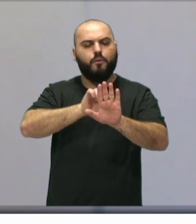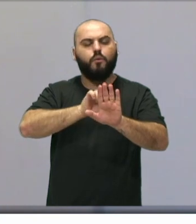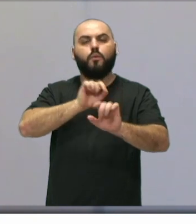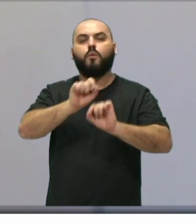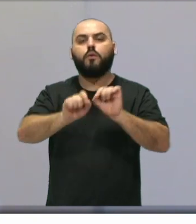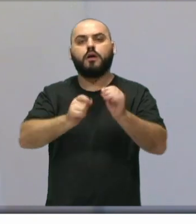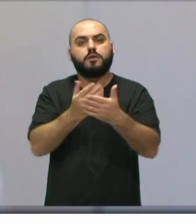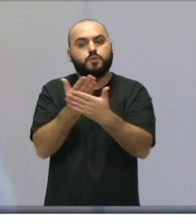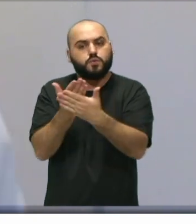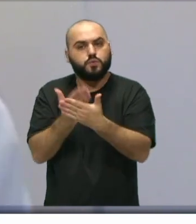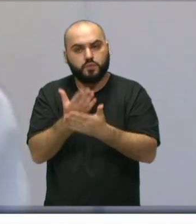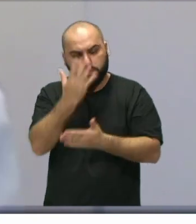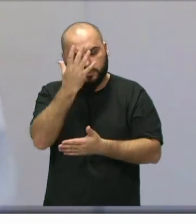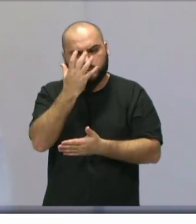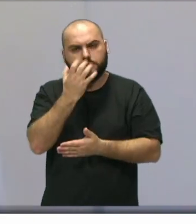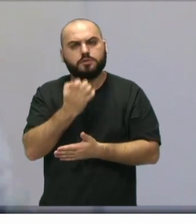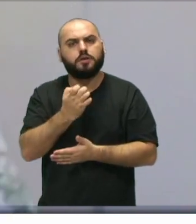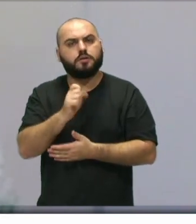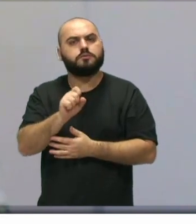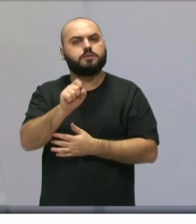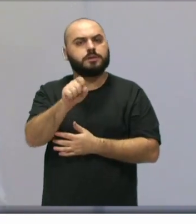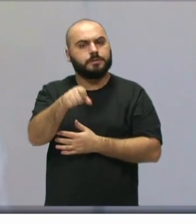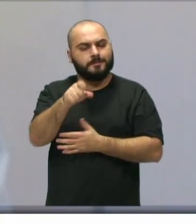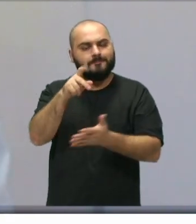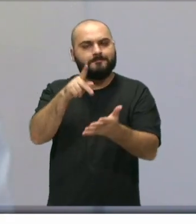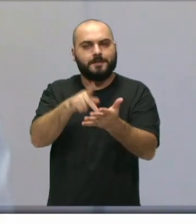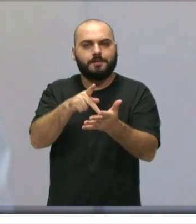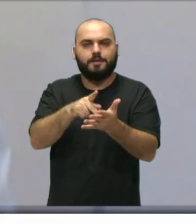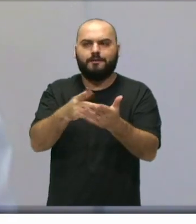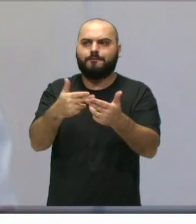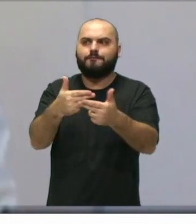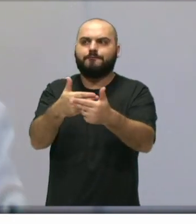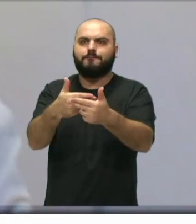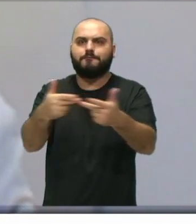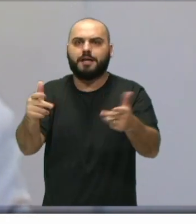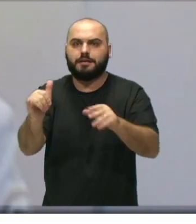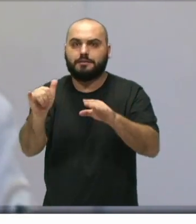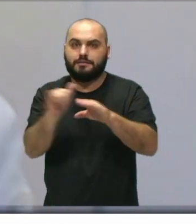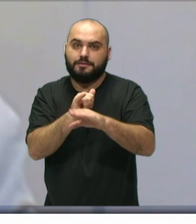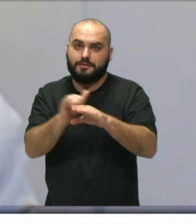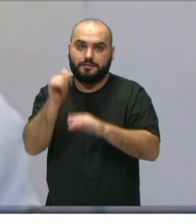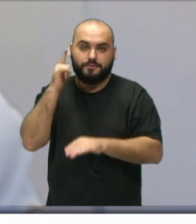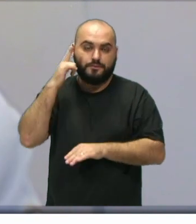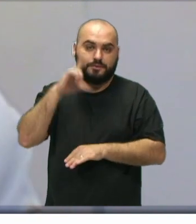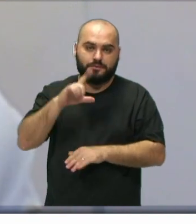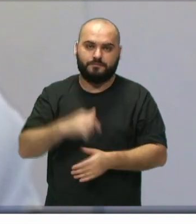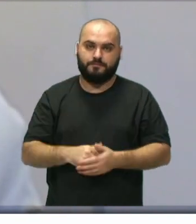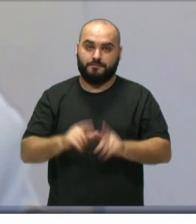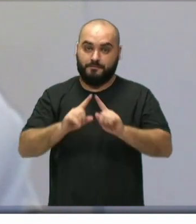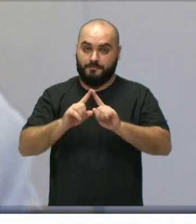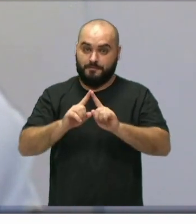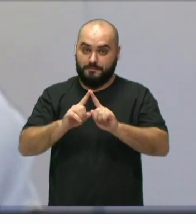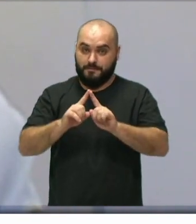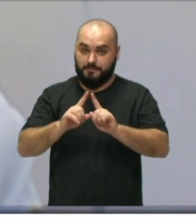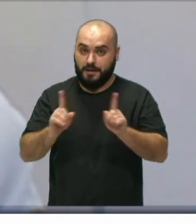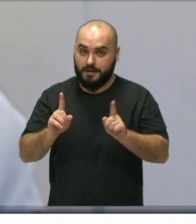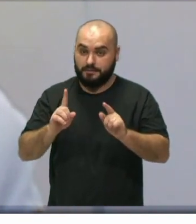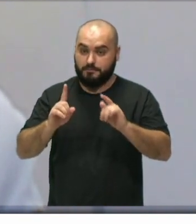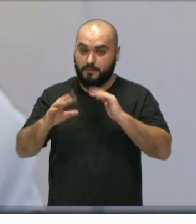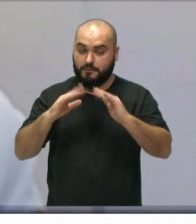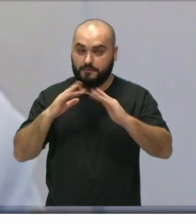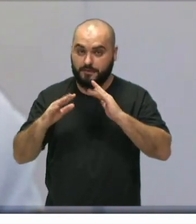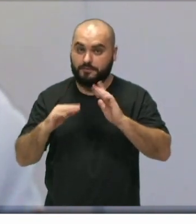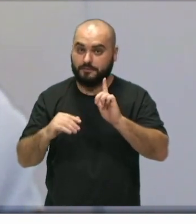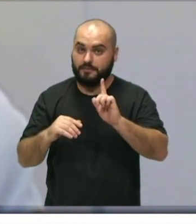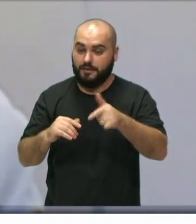estudos sérios e métricas e diretrizes para serem aplicadas. Mas o movimento é a nossa via de tratamento, isso a